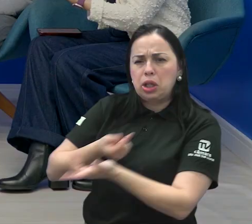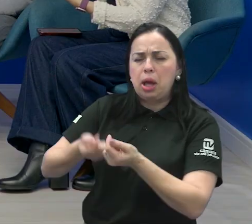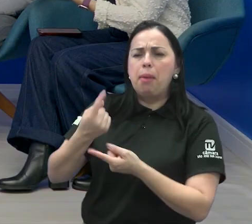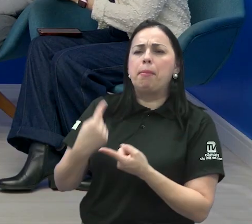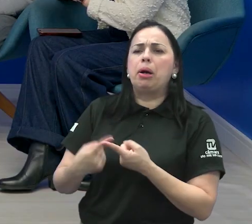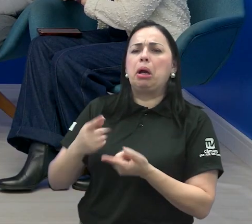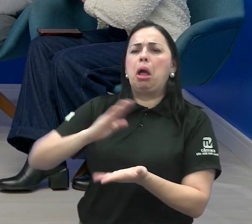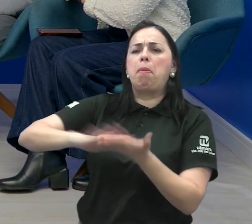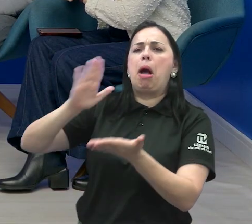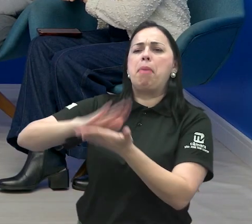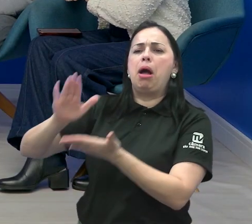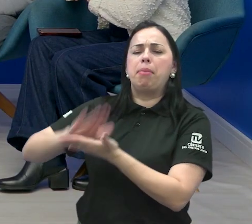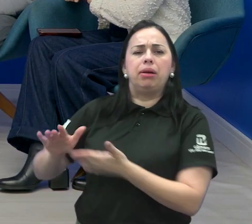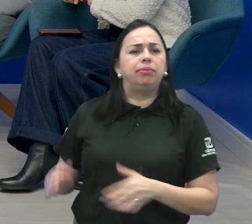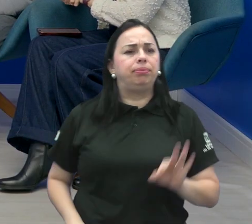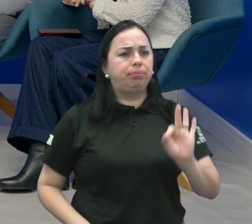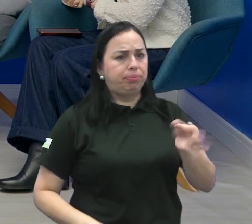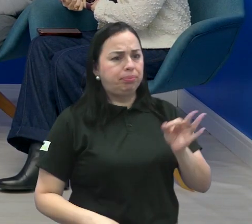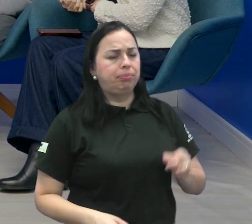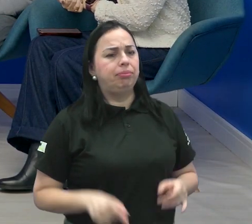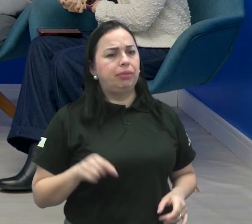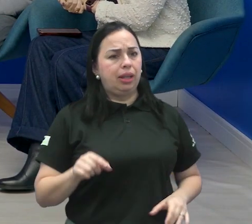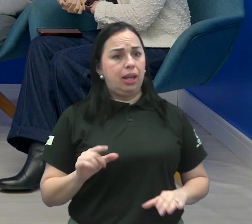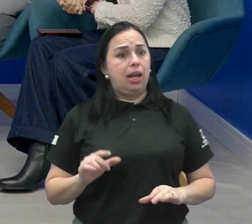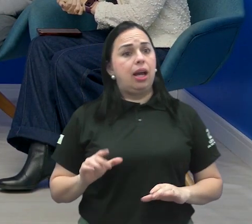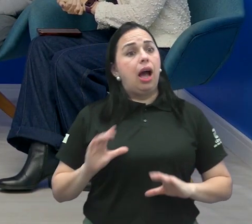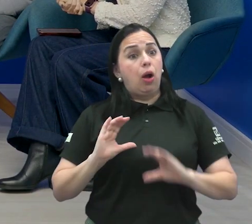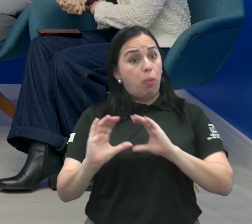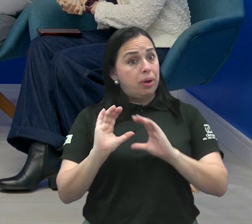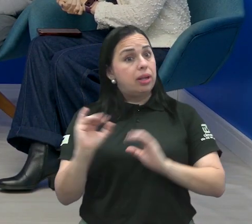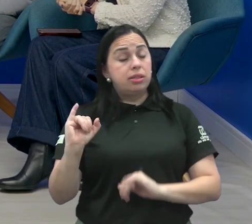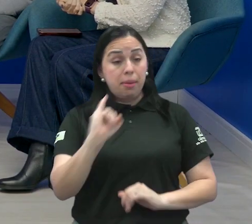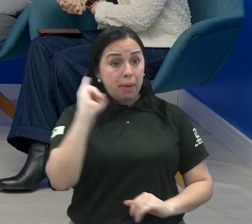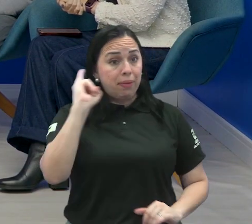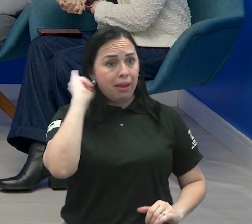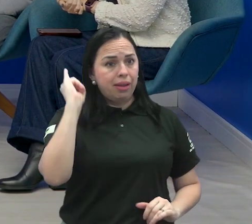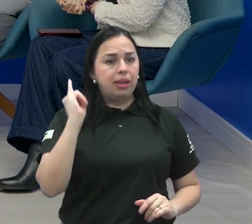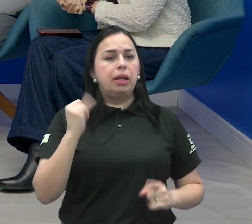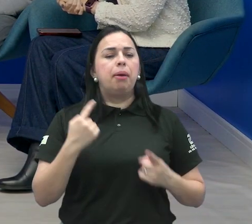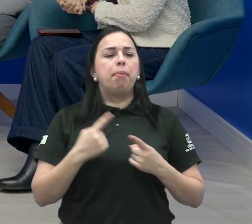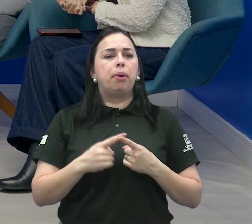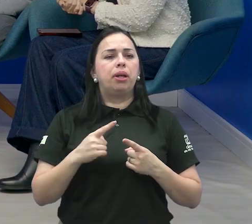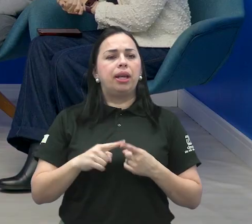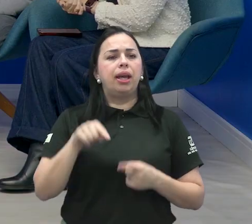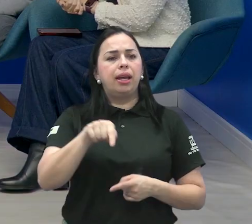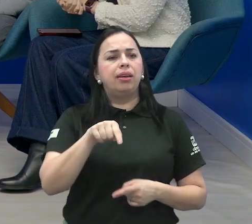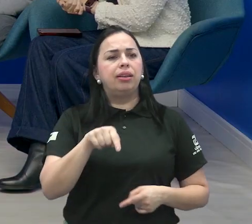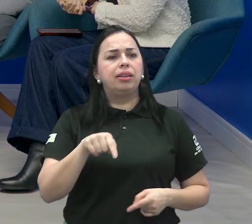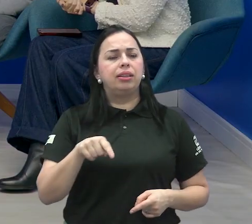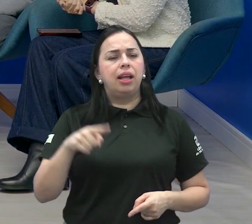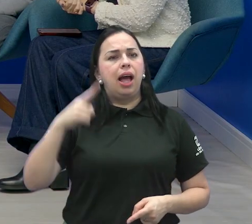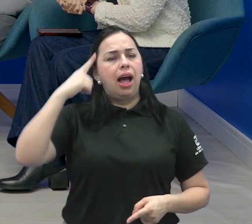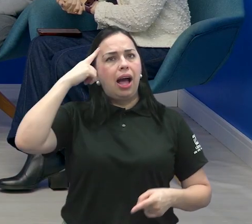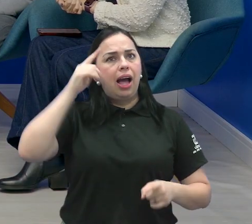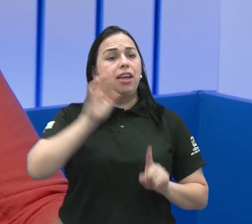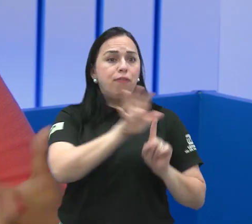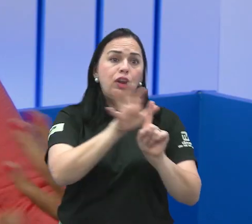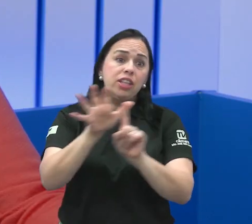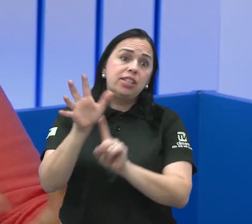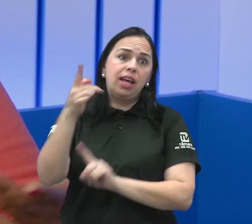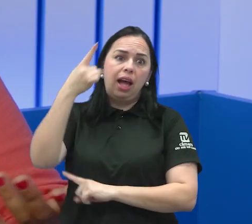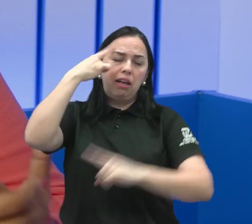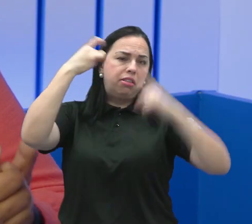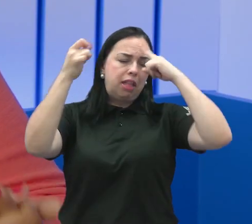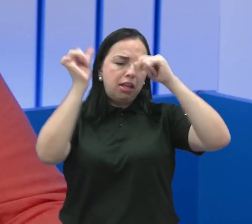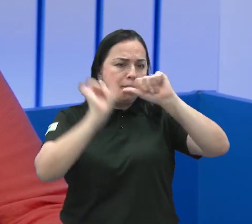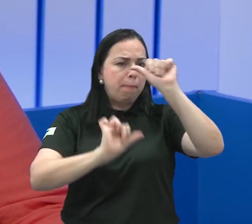que nós recebemos diariamente? Sim, a comunicação ela é fundamental, né? Porque ela muda esse plano das ideias. As